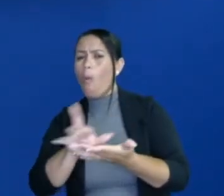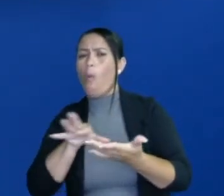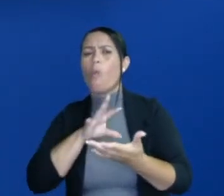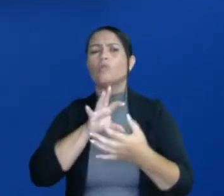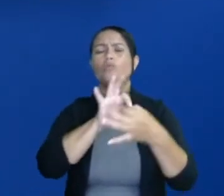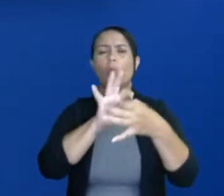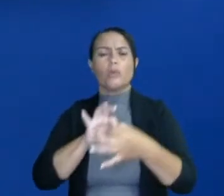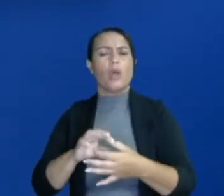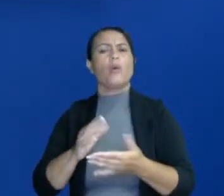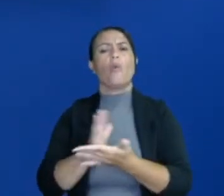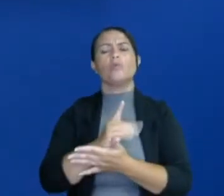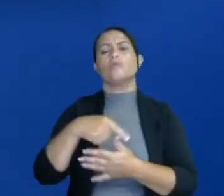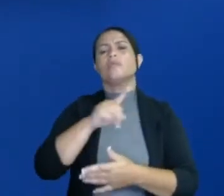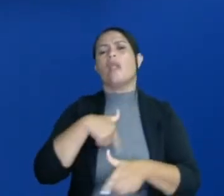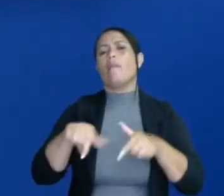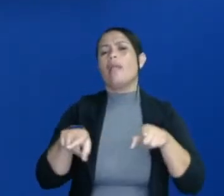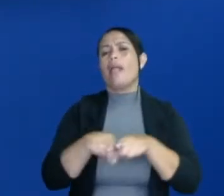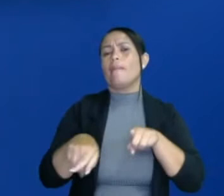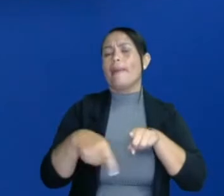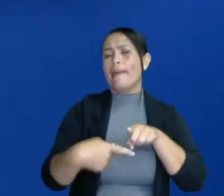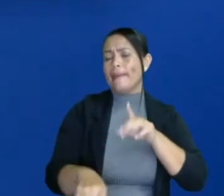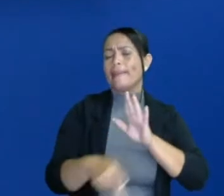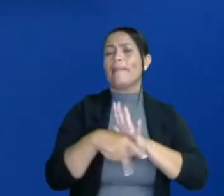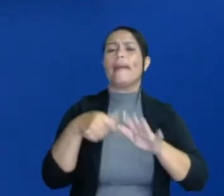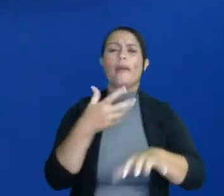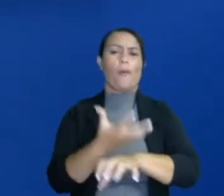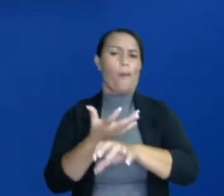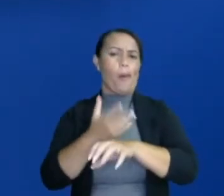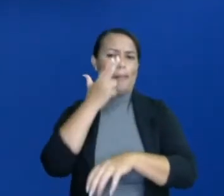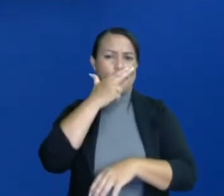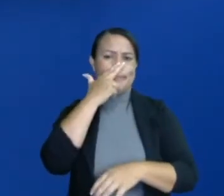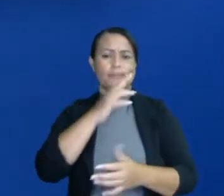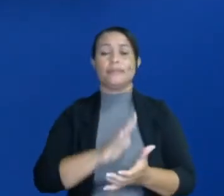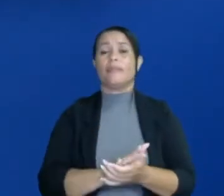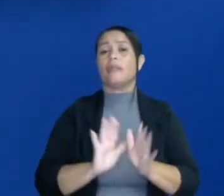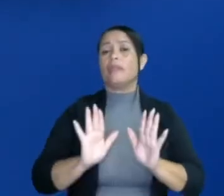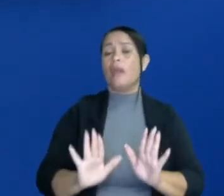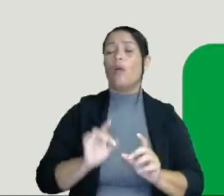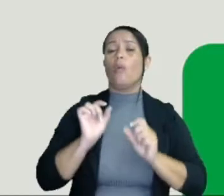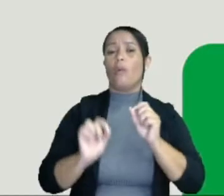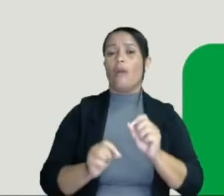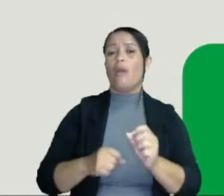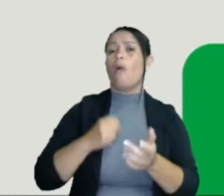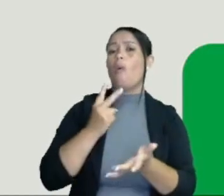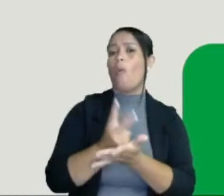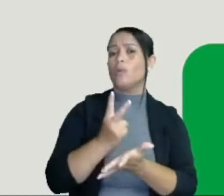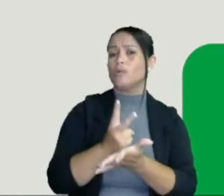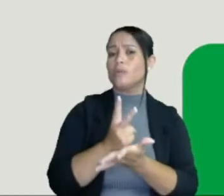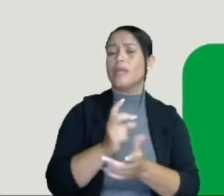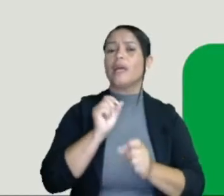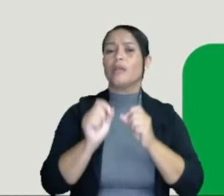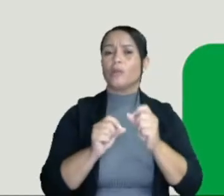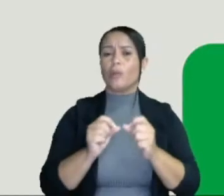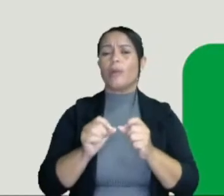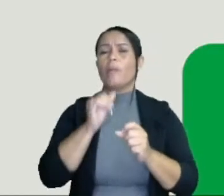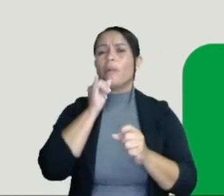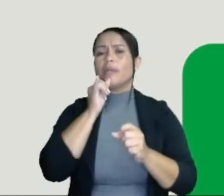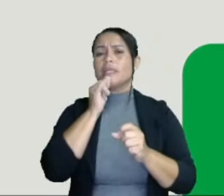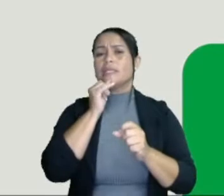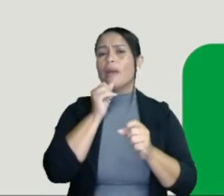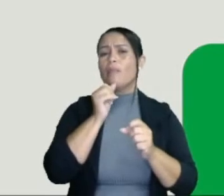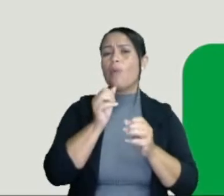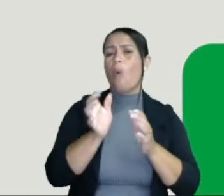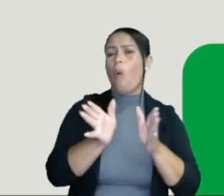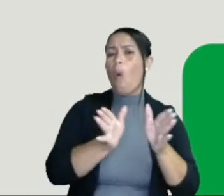das coisas que a gente vai trabalhar aqui você vai ver também em outras disciplinas, tá? Bem, dando continuidade a essa questão ainda de orientação